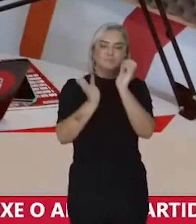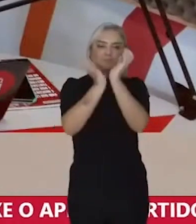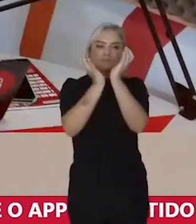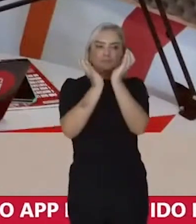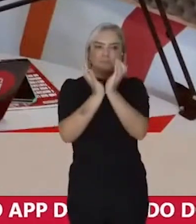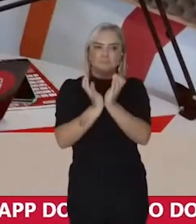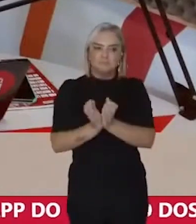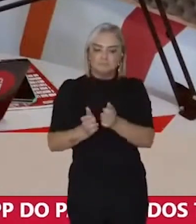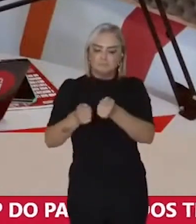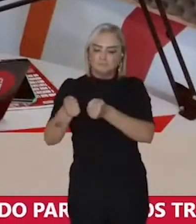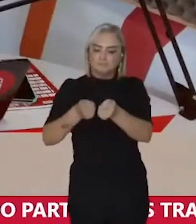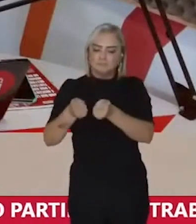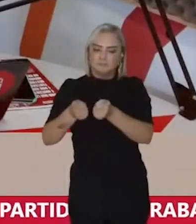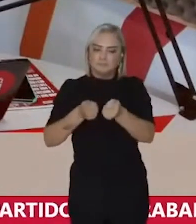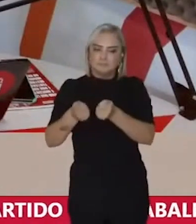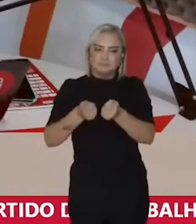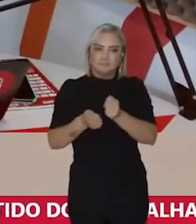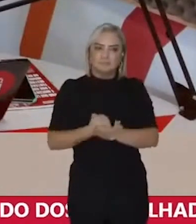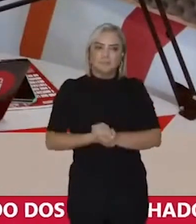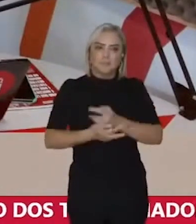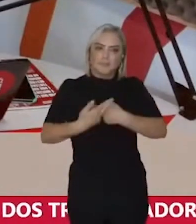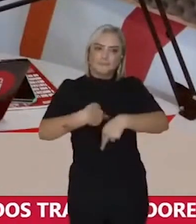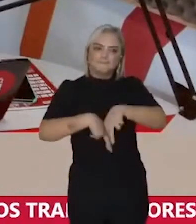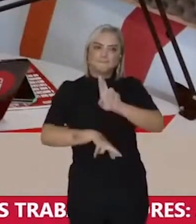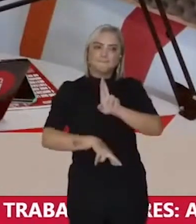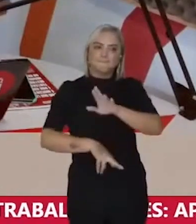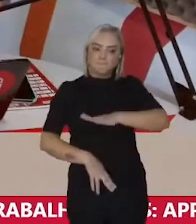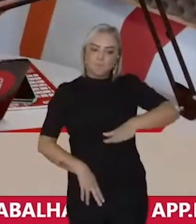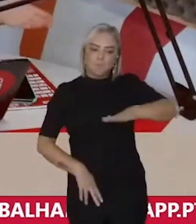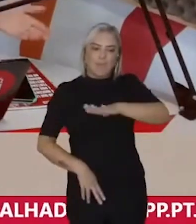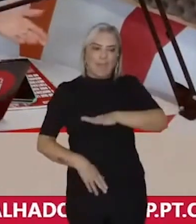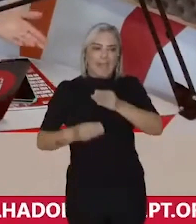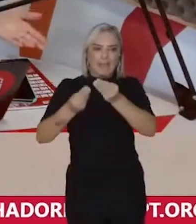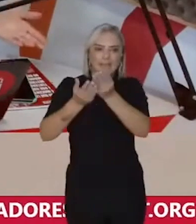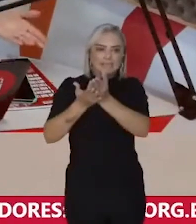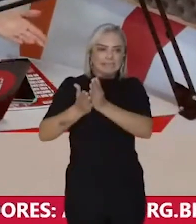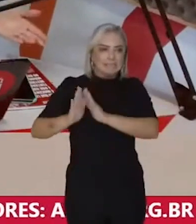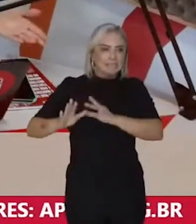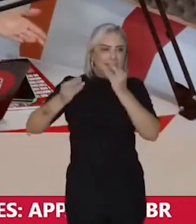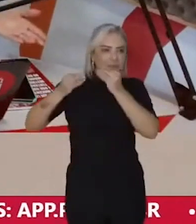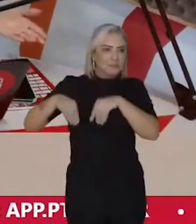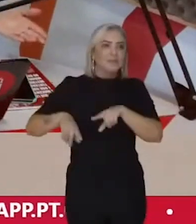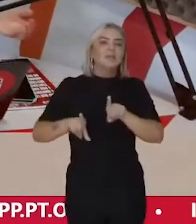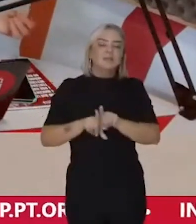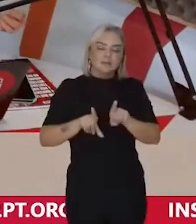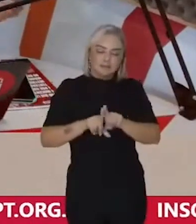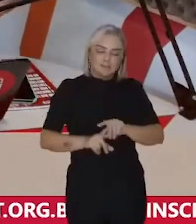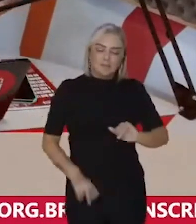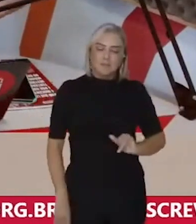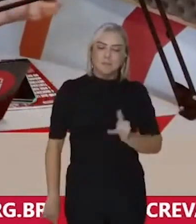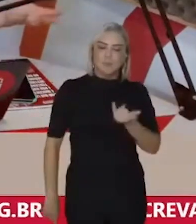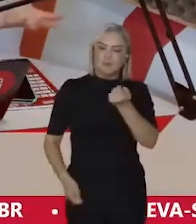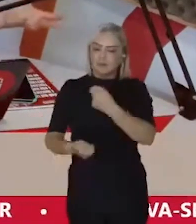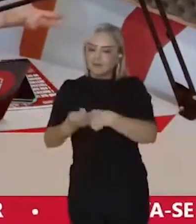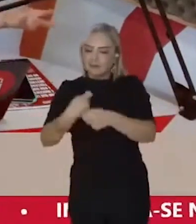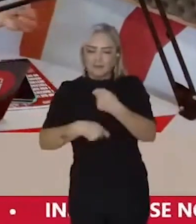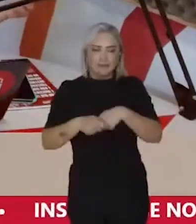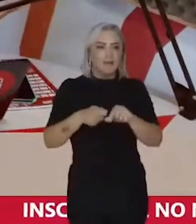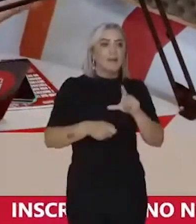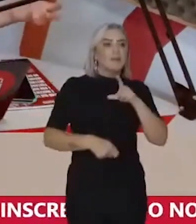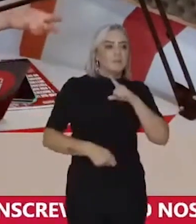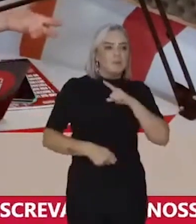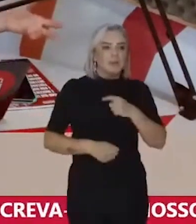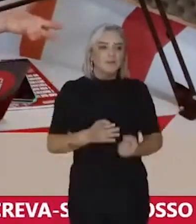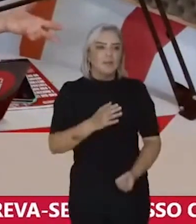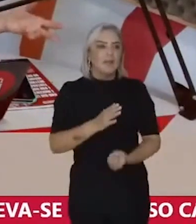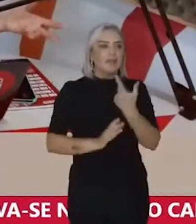órgãos de controle, né, a recuperação de áreas degradadas, que também são oportunidades econômicas, porque vão gerar